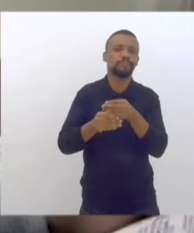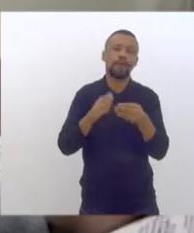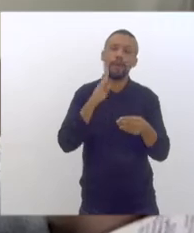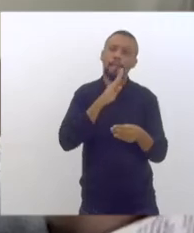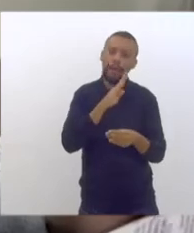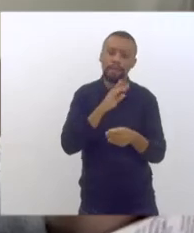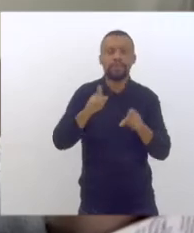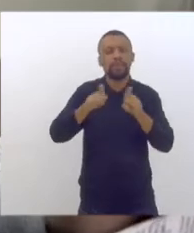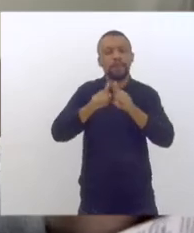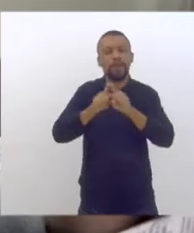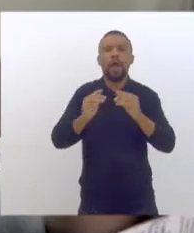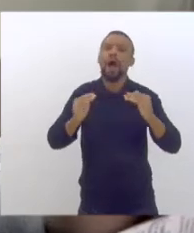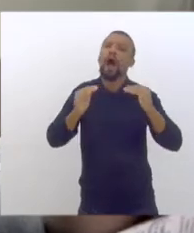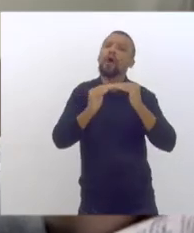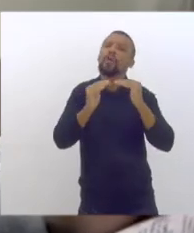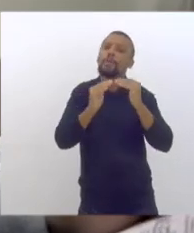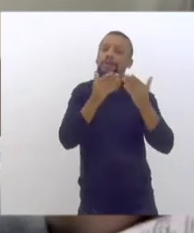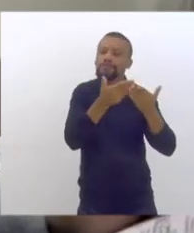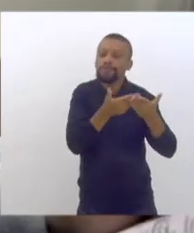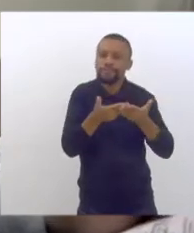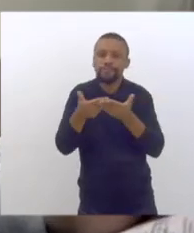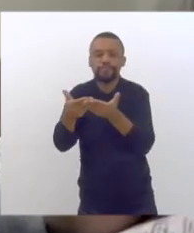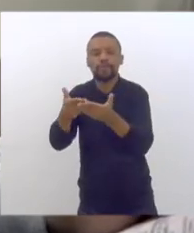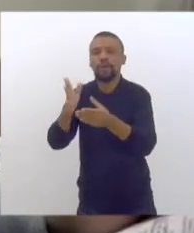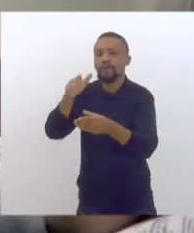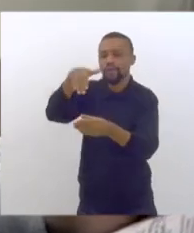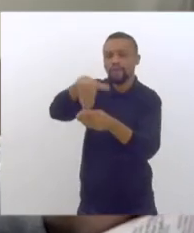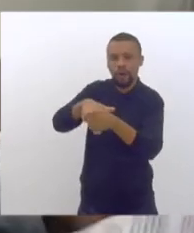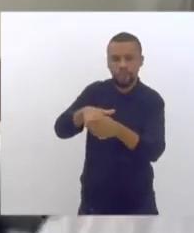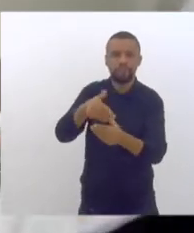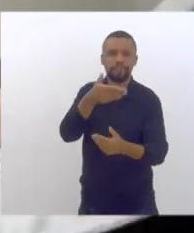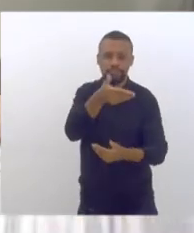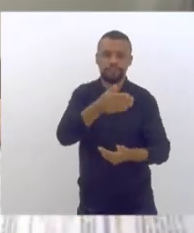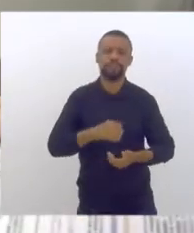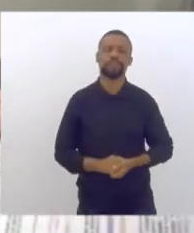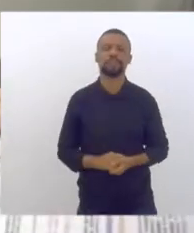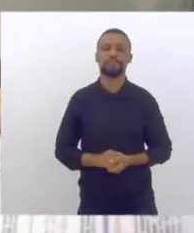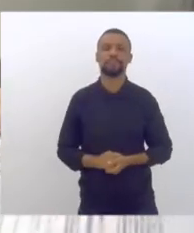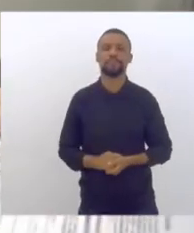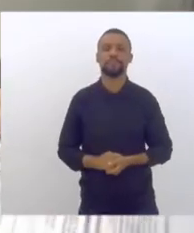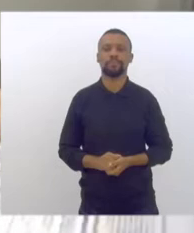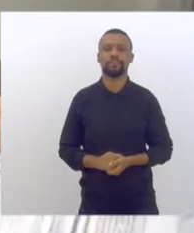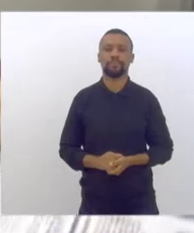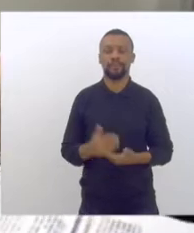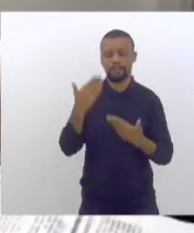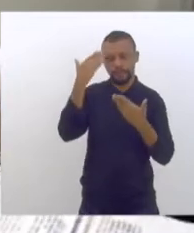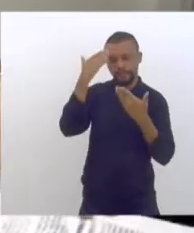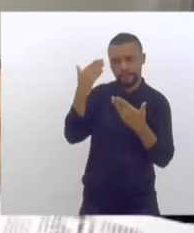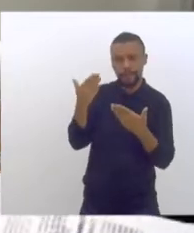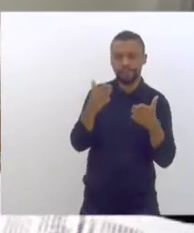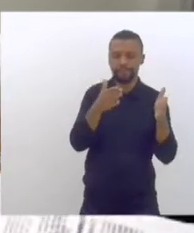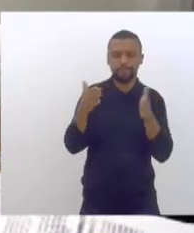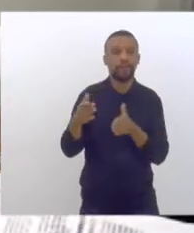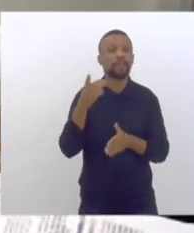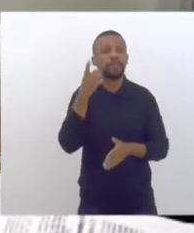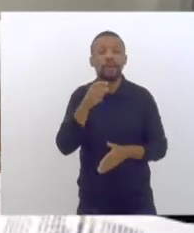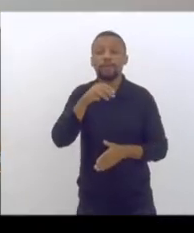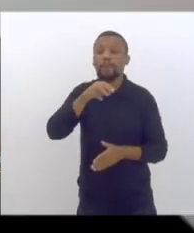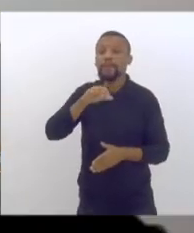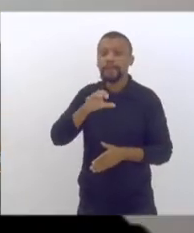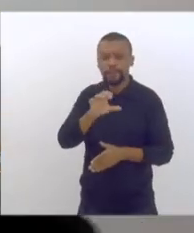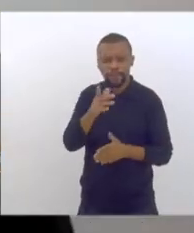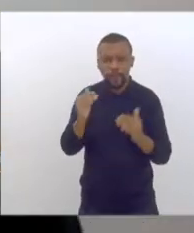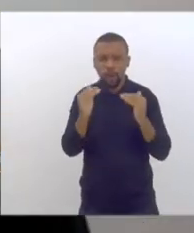concordando o encaminhamento encaminhamento de volta ou feito por vossa excelência e do obrigado obrigado Valdete deputado do link de